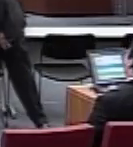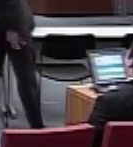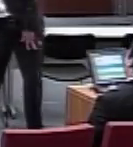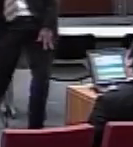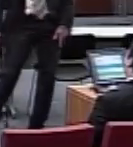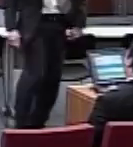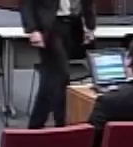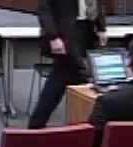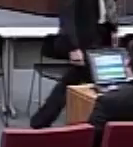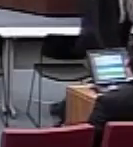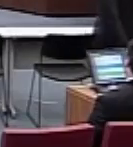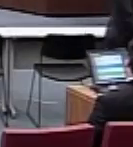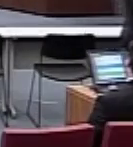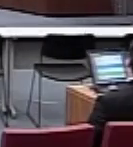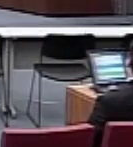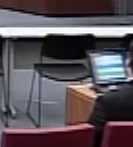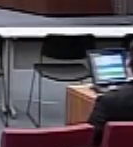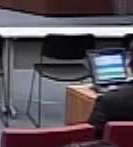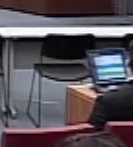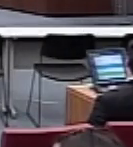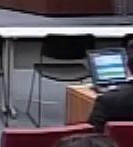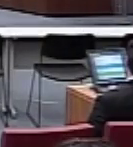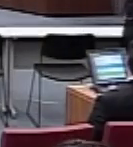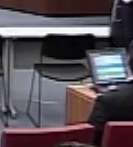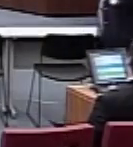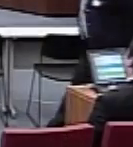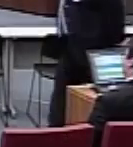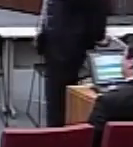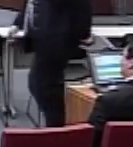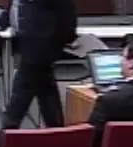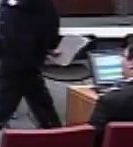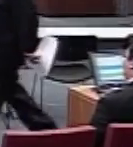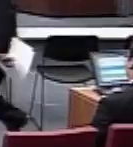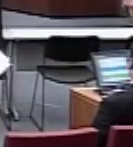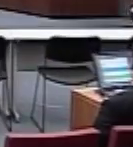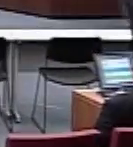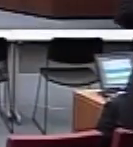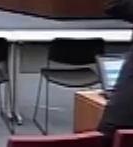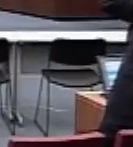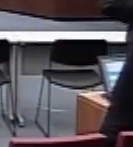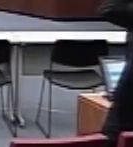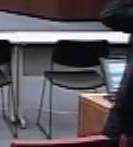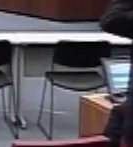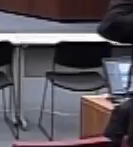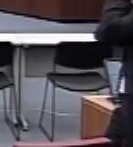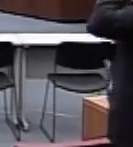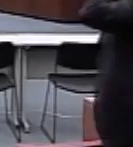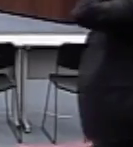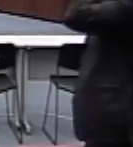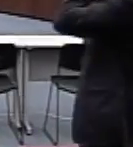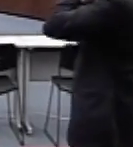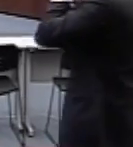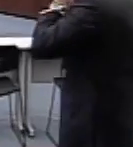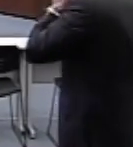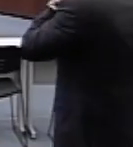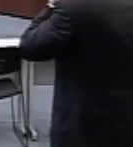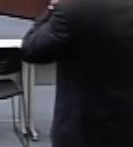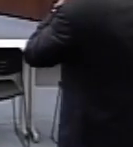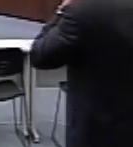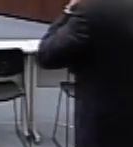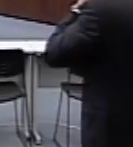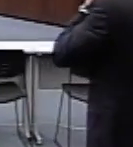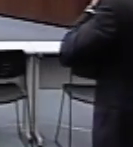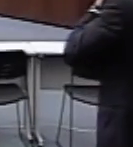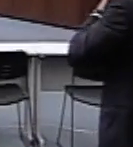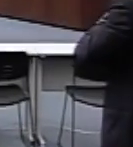Nós podemos montar a mesa toda, ministra, nós temos lugar. Sim, mas eu vou chamar agora a doutora Zuleika. Tá. Porque